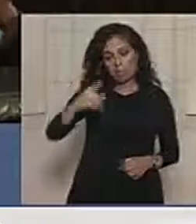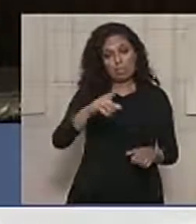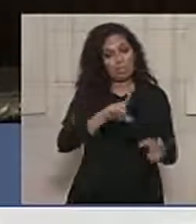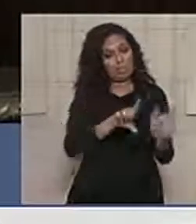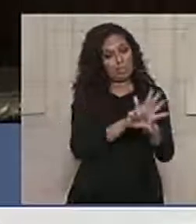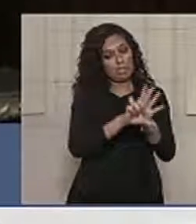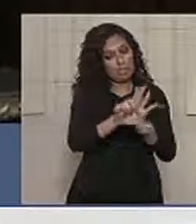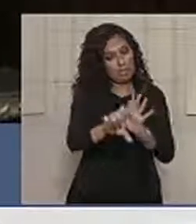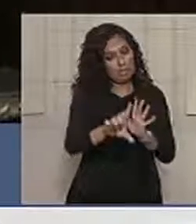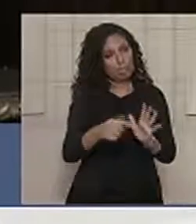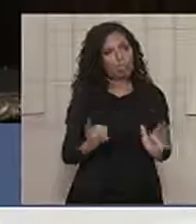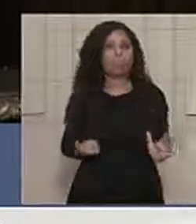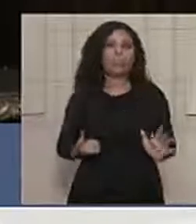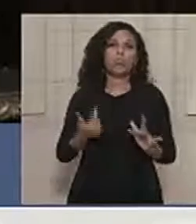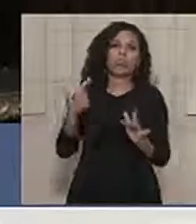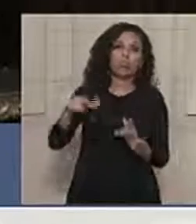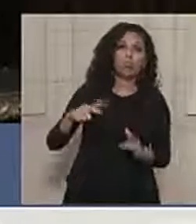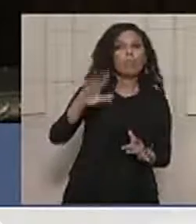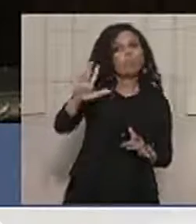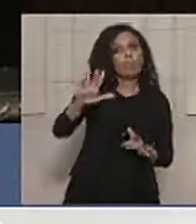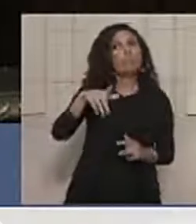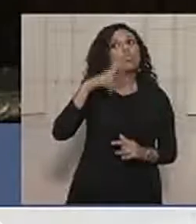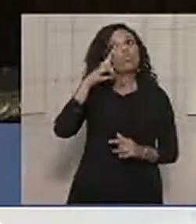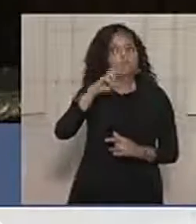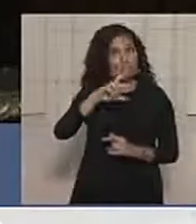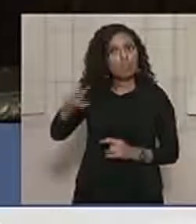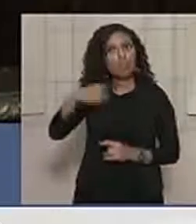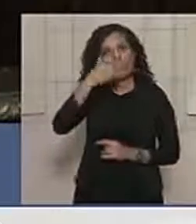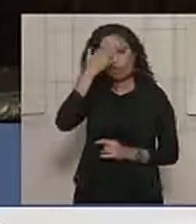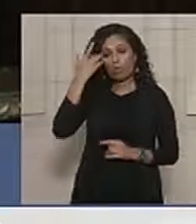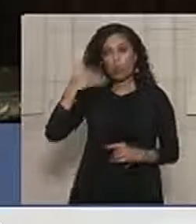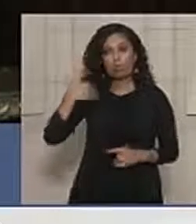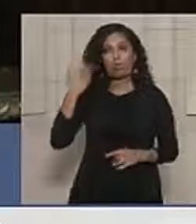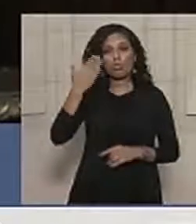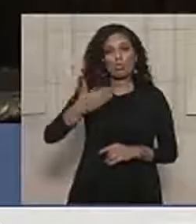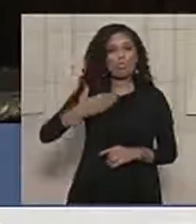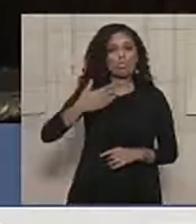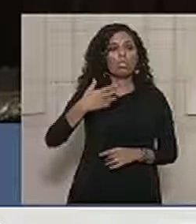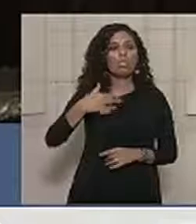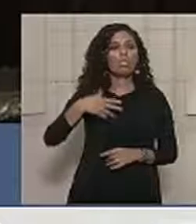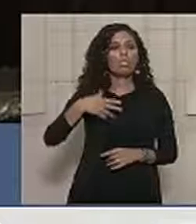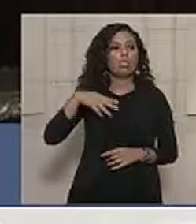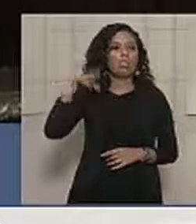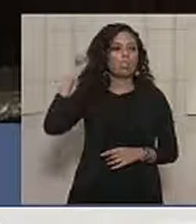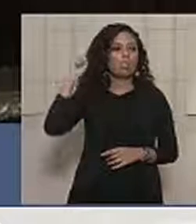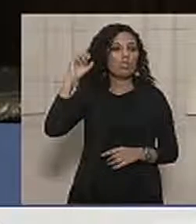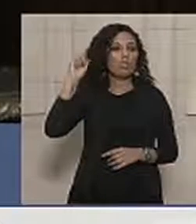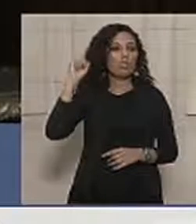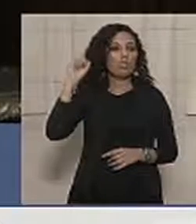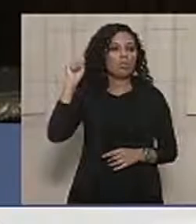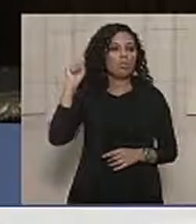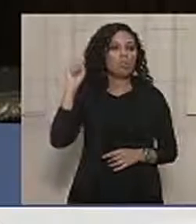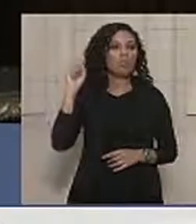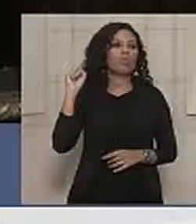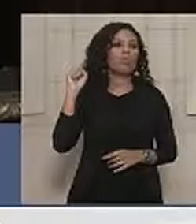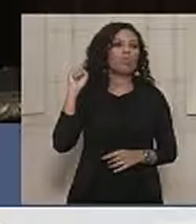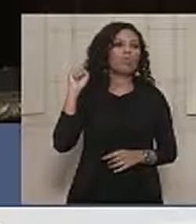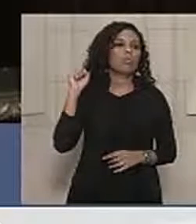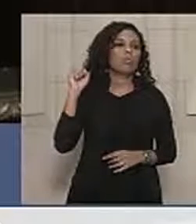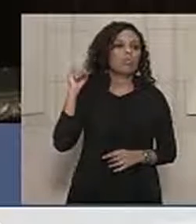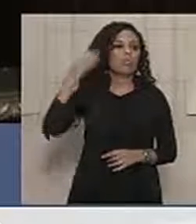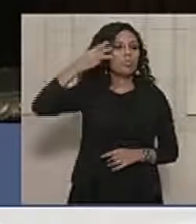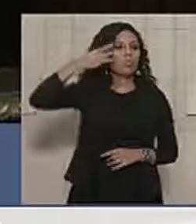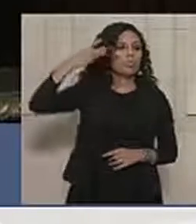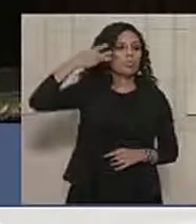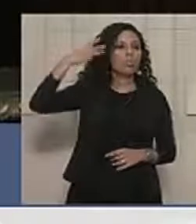Agora, oficiosamente, o que se vê sair das palavras de um governador de estado, juiz de direito, que